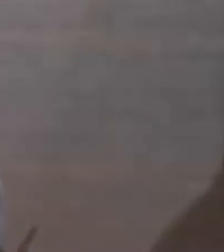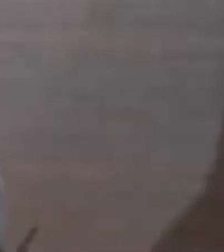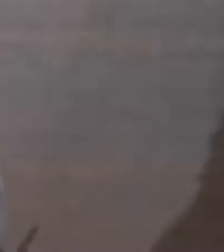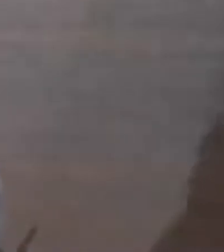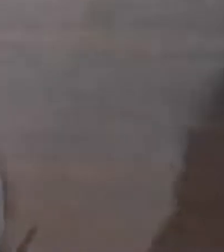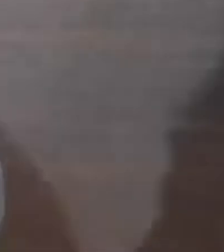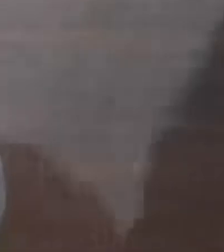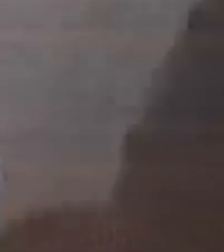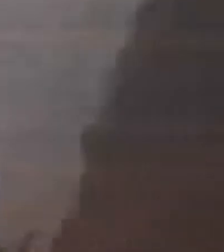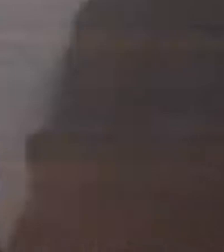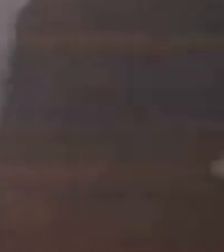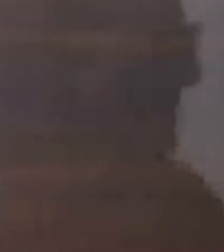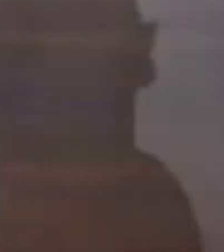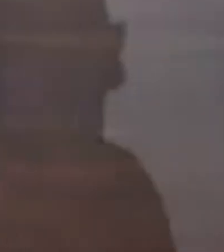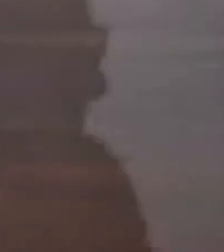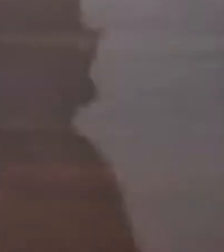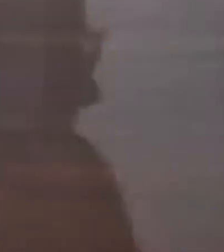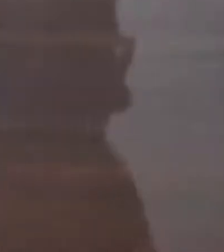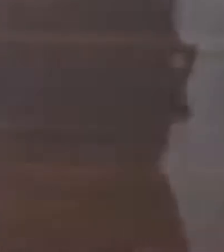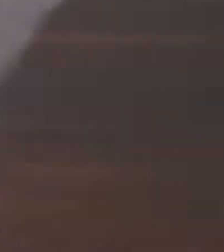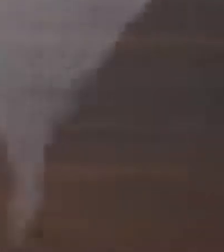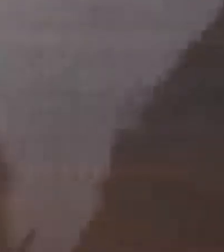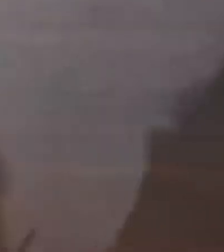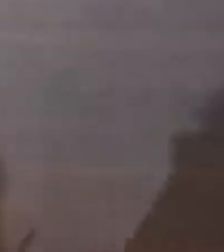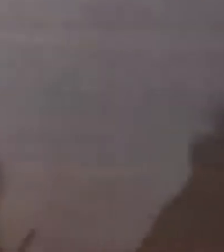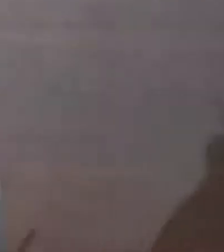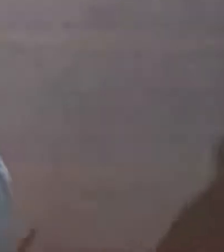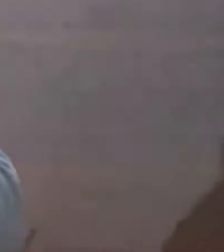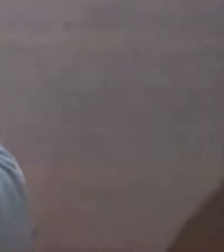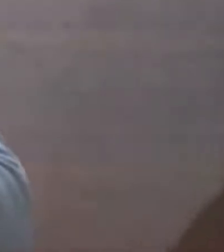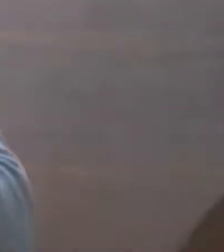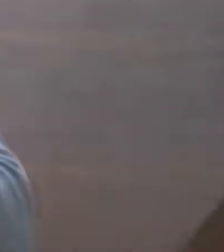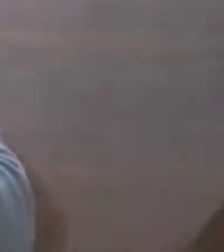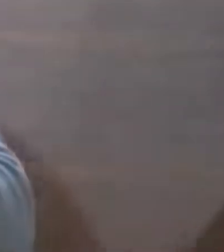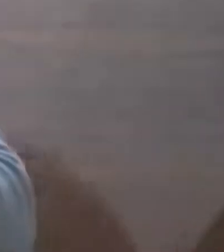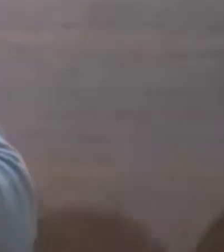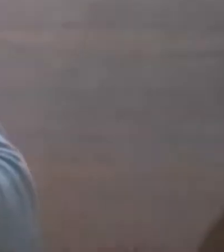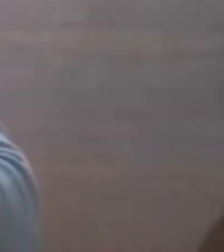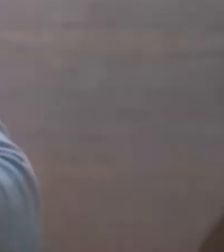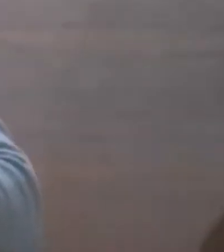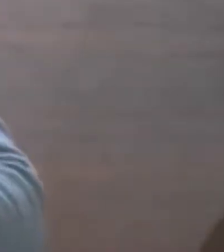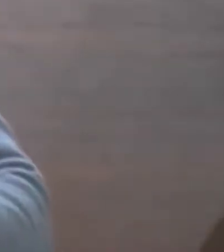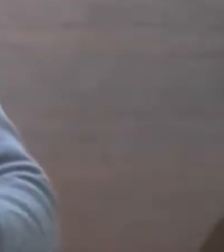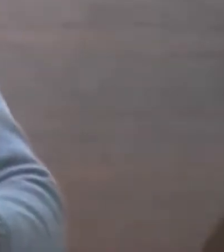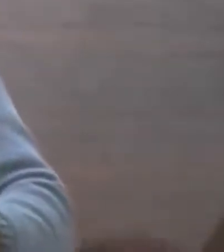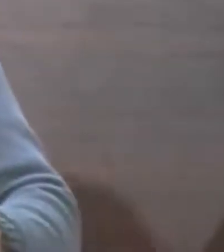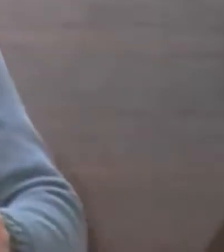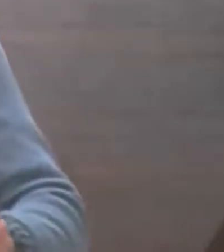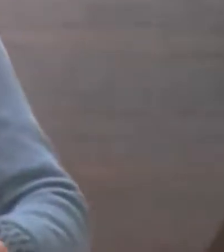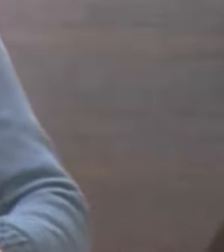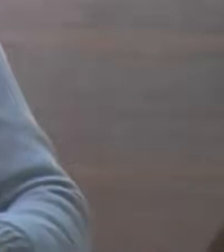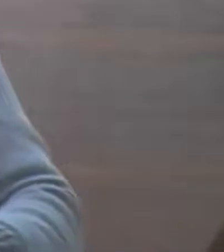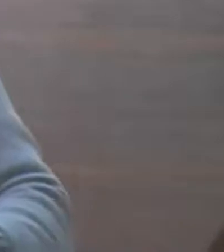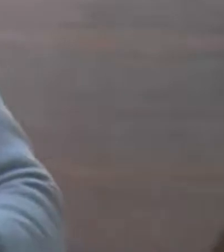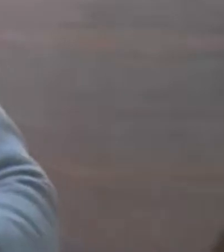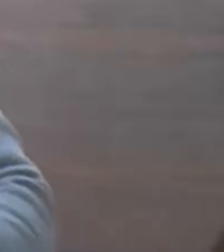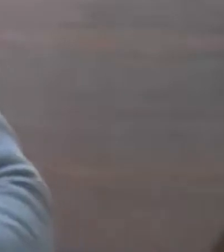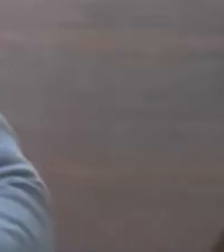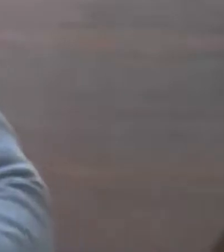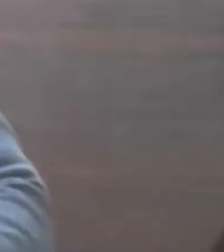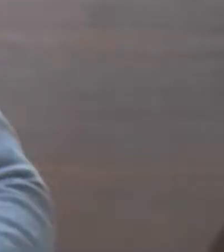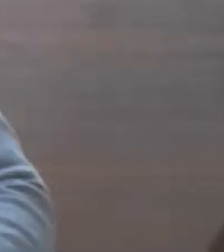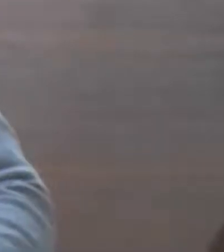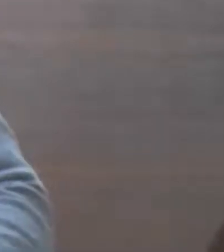É Mateus, né? É Mateus 5? Mateus, não, você vai ler do 43,